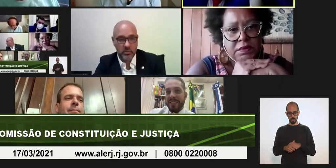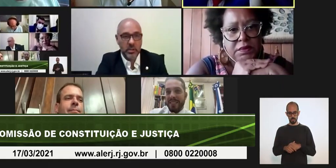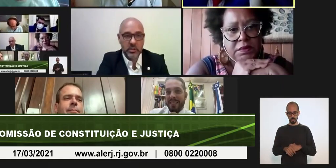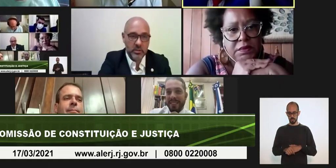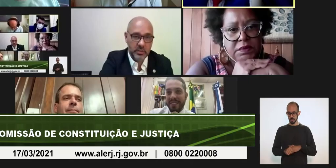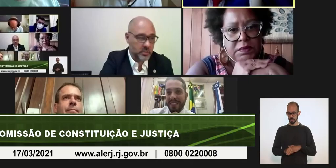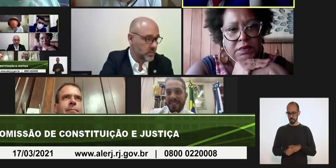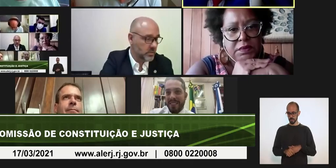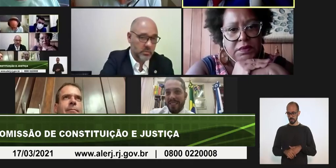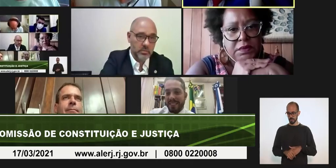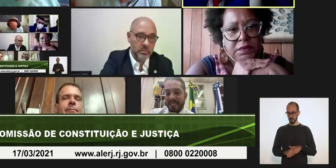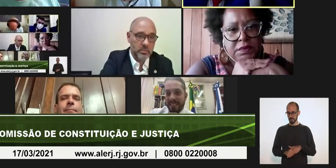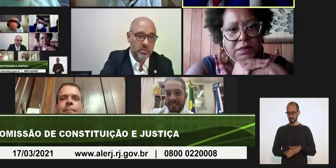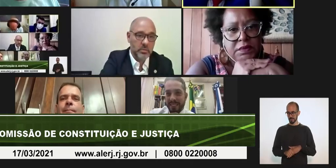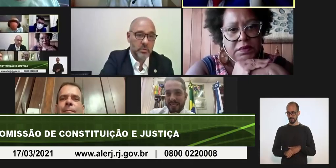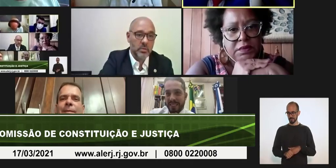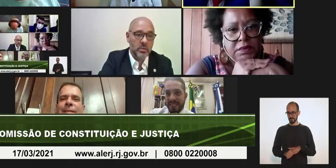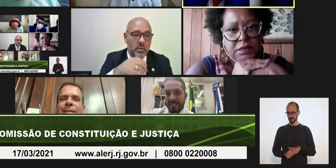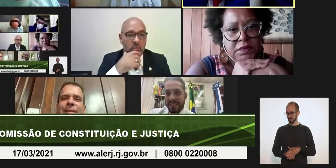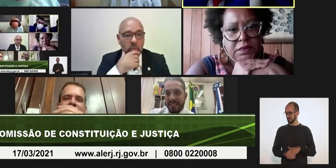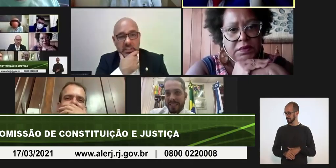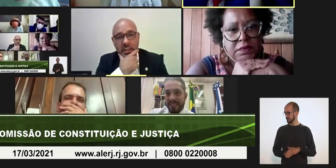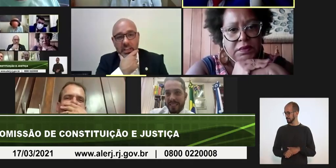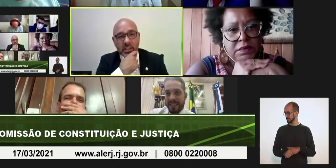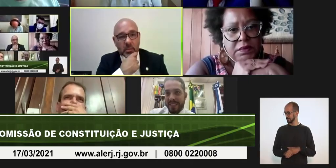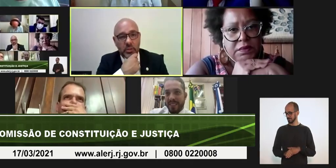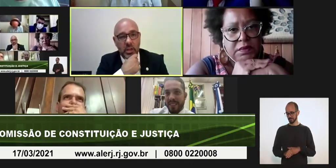Bacelar. Vossa Excelência mantém a prejudicabilidade ou quer manter o...